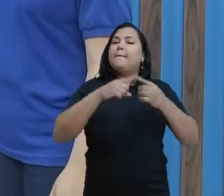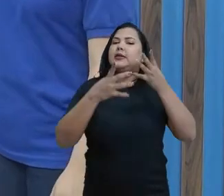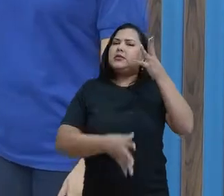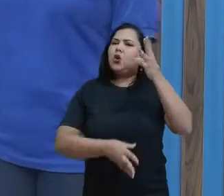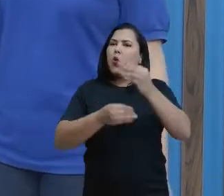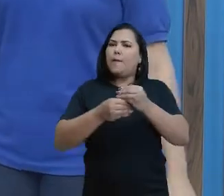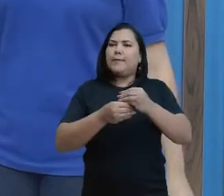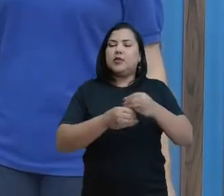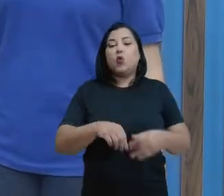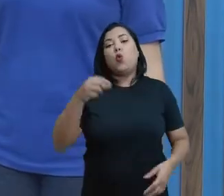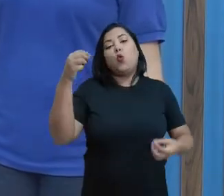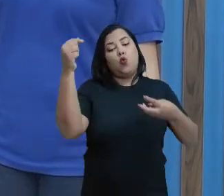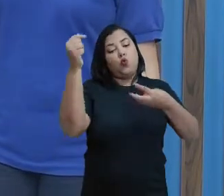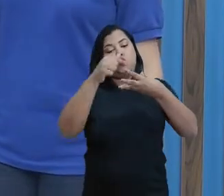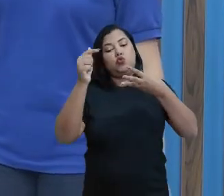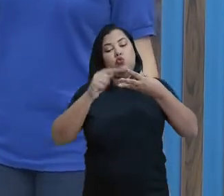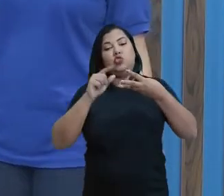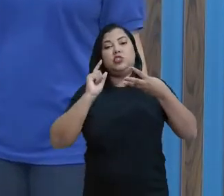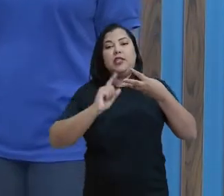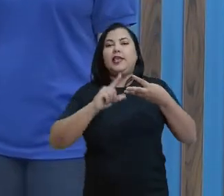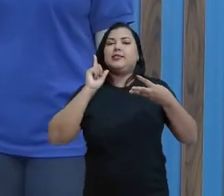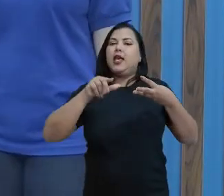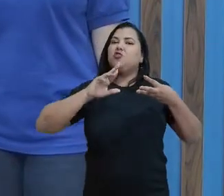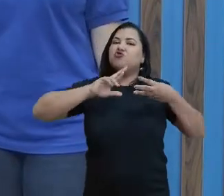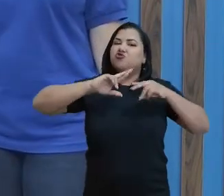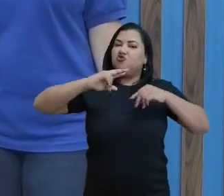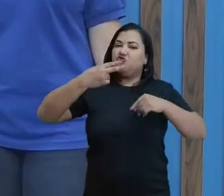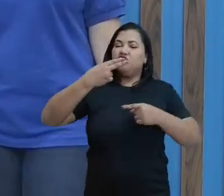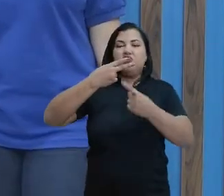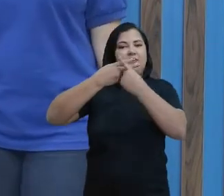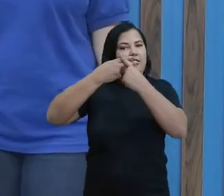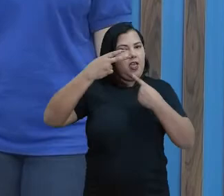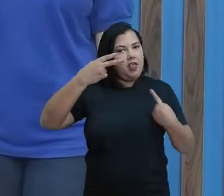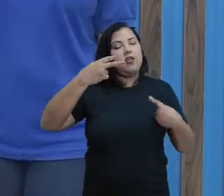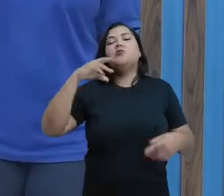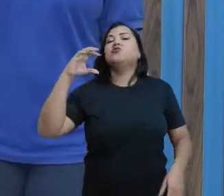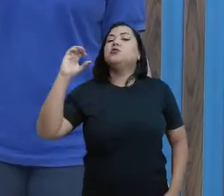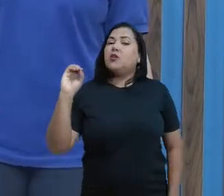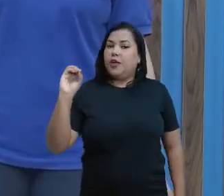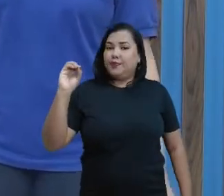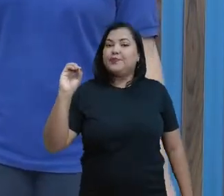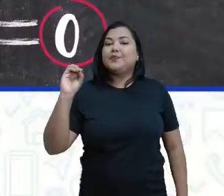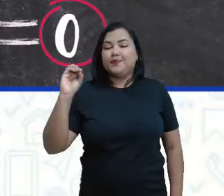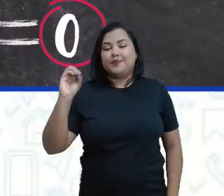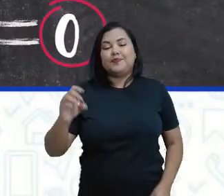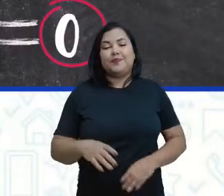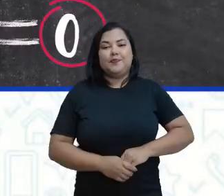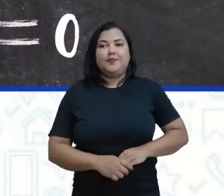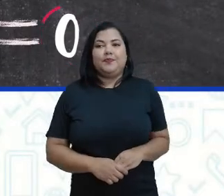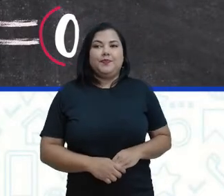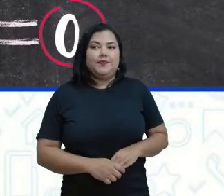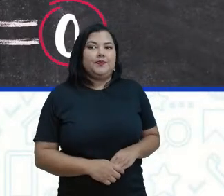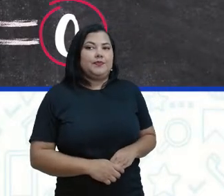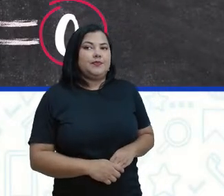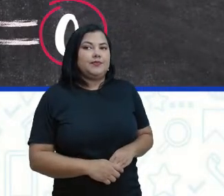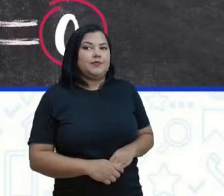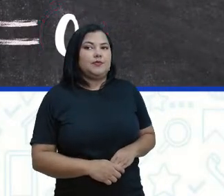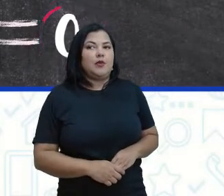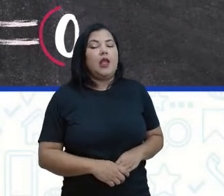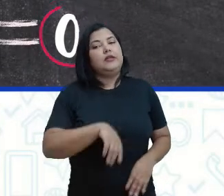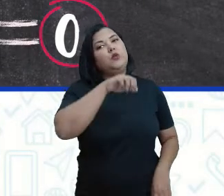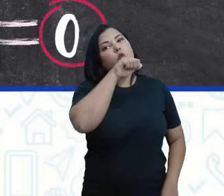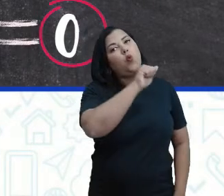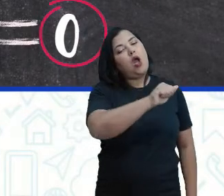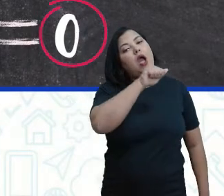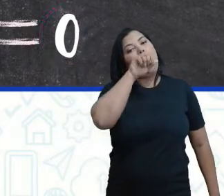completa, os 3 números vão ser diferentes de zero, ou seja, vai aparecer os 3 pedacinhos da equação. O A, o